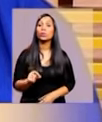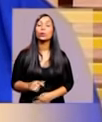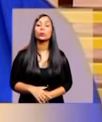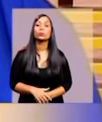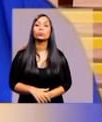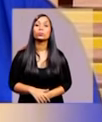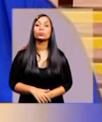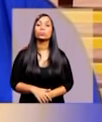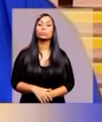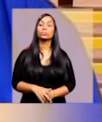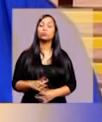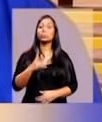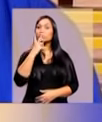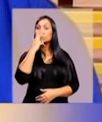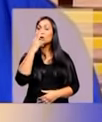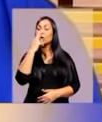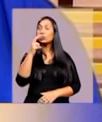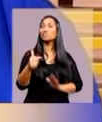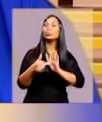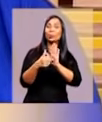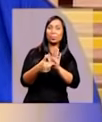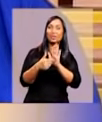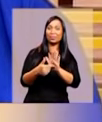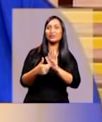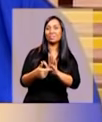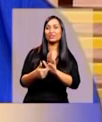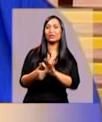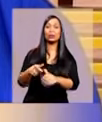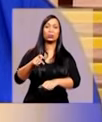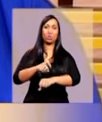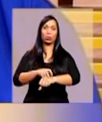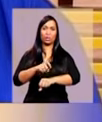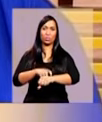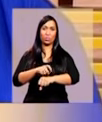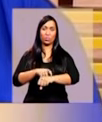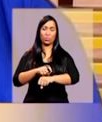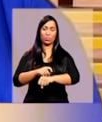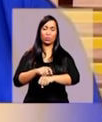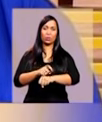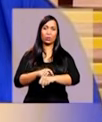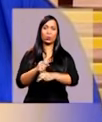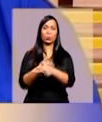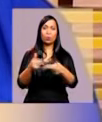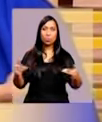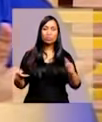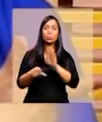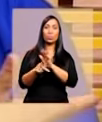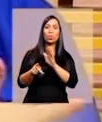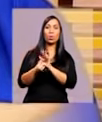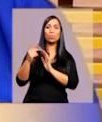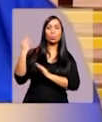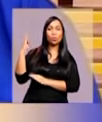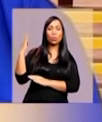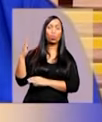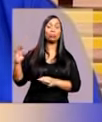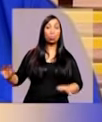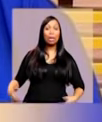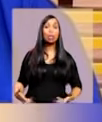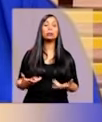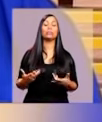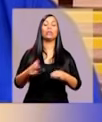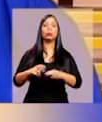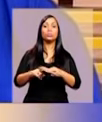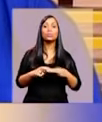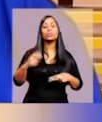físico ele é como um flash, ele é uma manifestação temporária de um fenômeno biológico